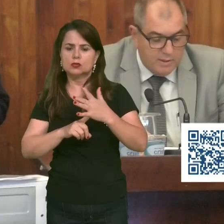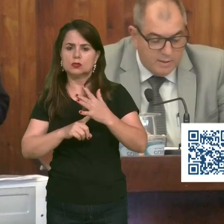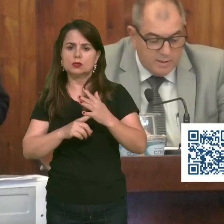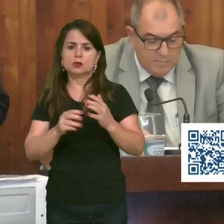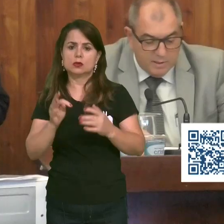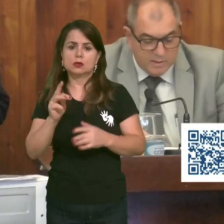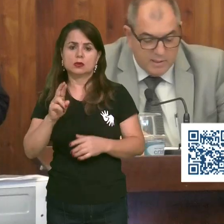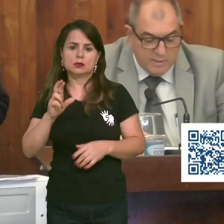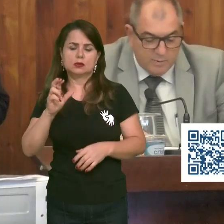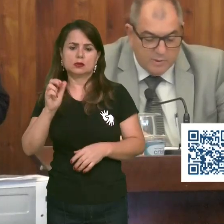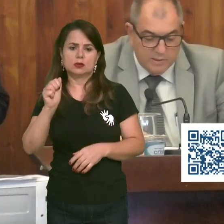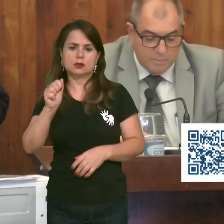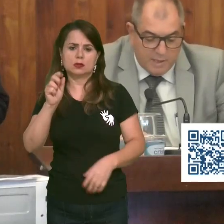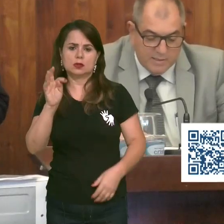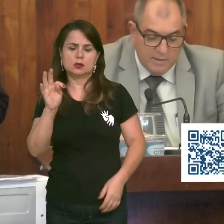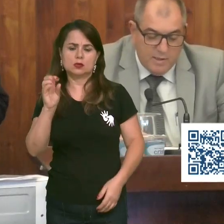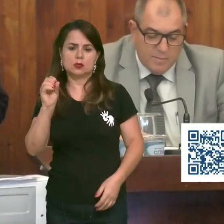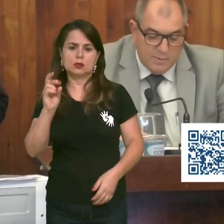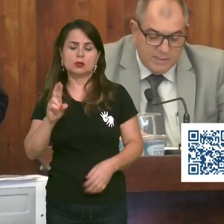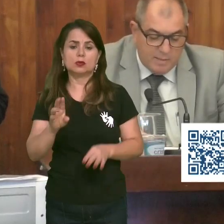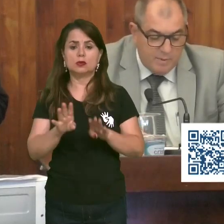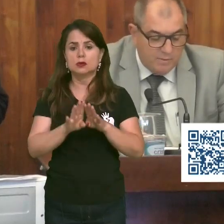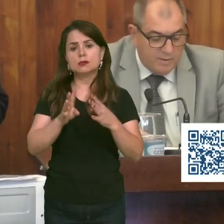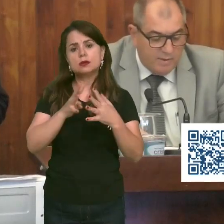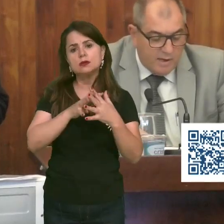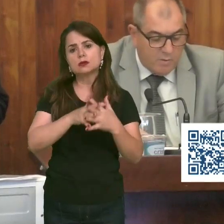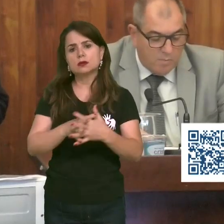que possa atender as demandas dessa importante